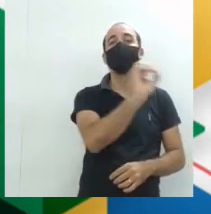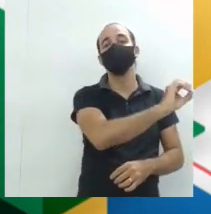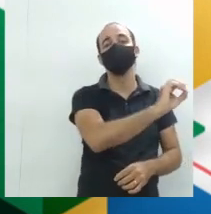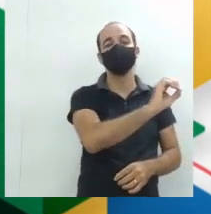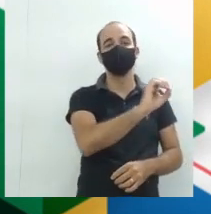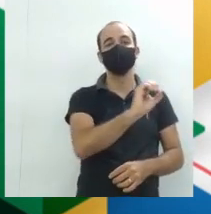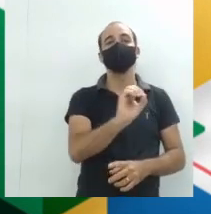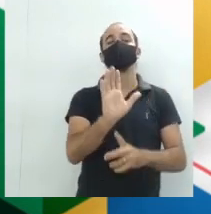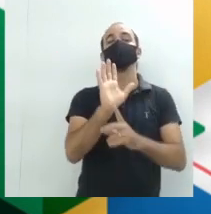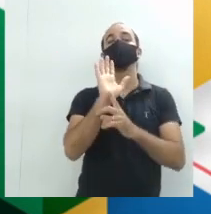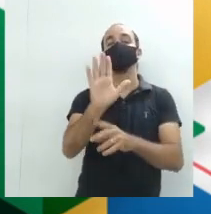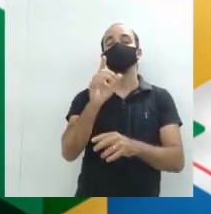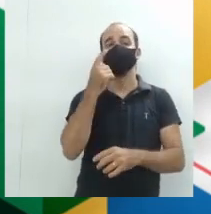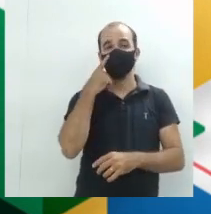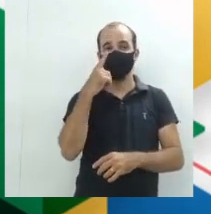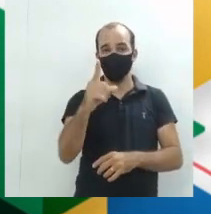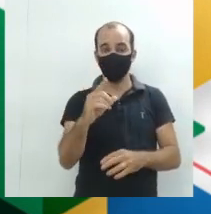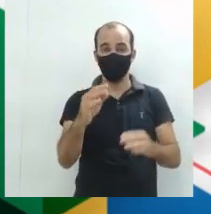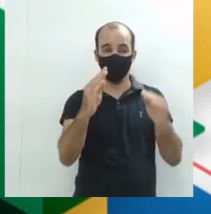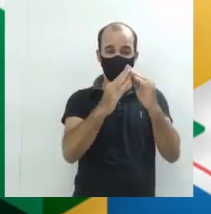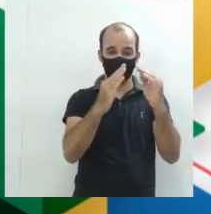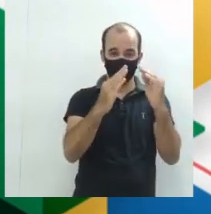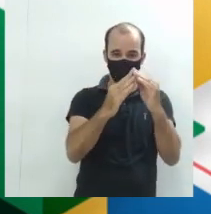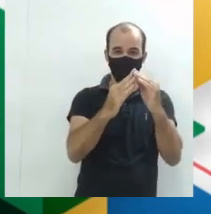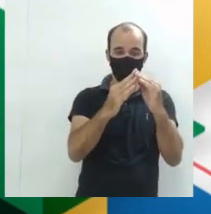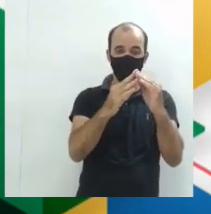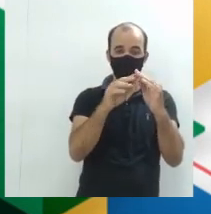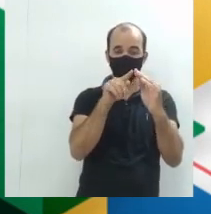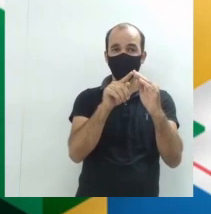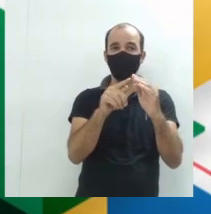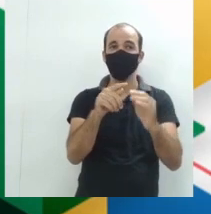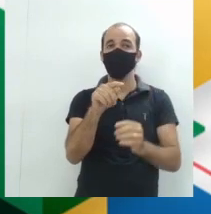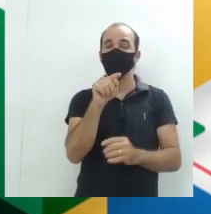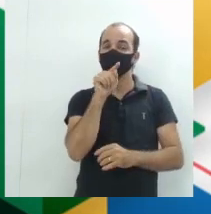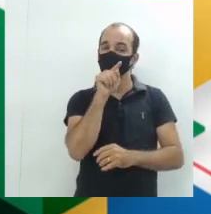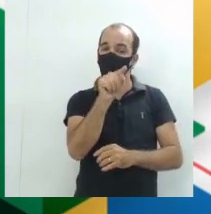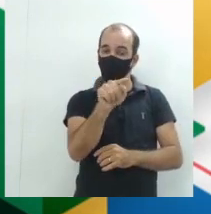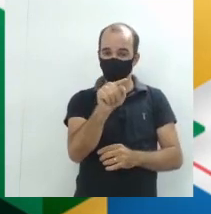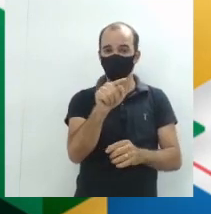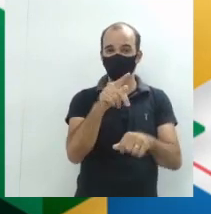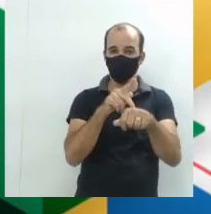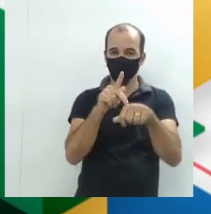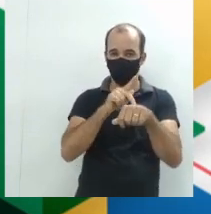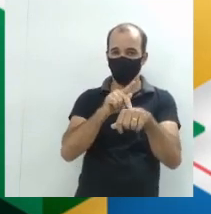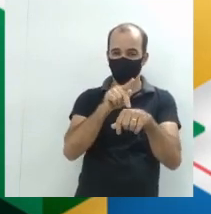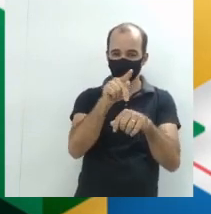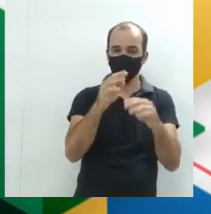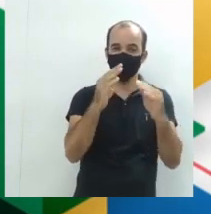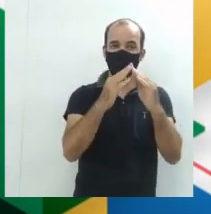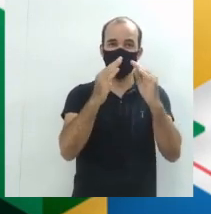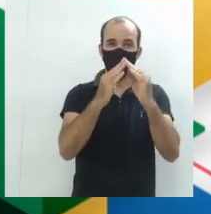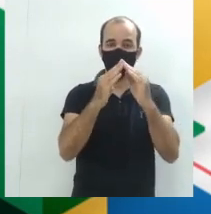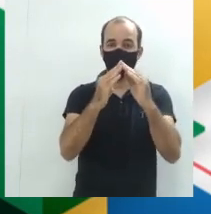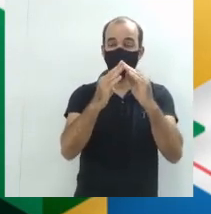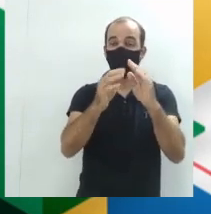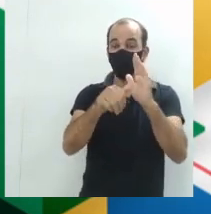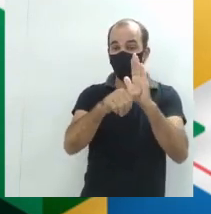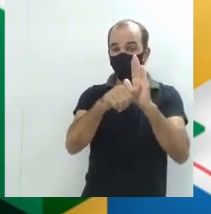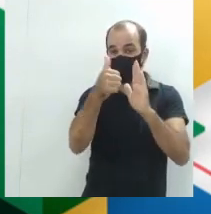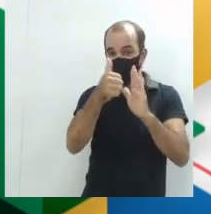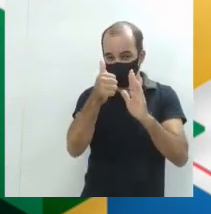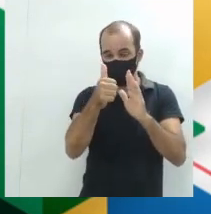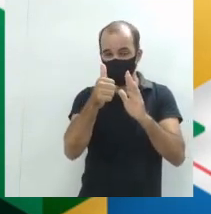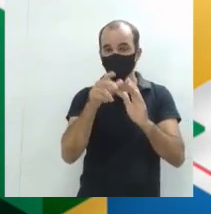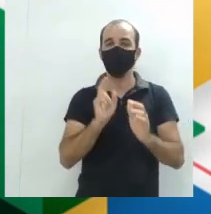indicado aí a casa do aluno no ponto P. Primeiro, ele vai 100 metros do